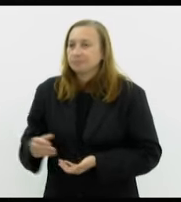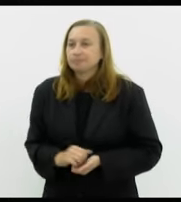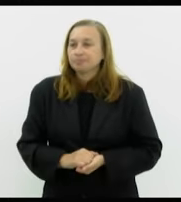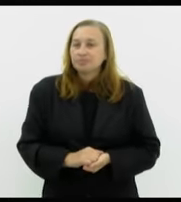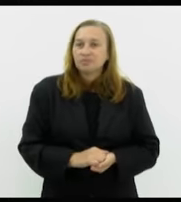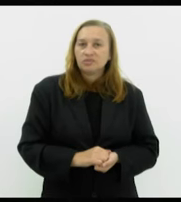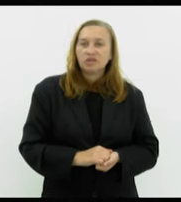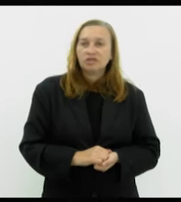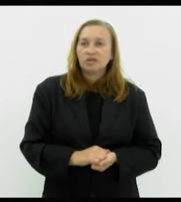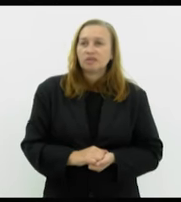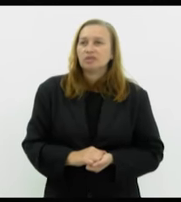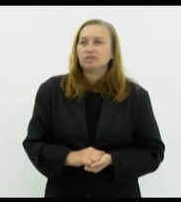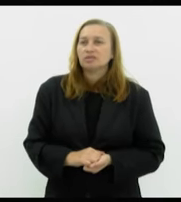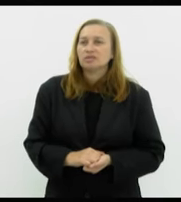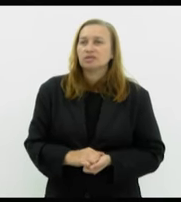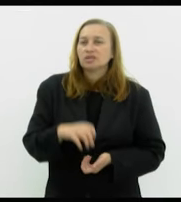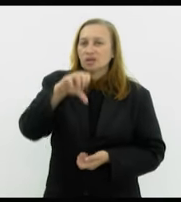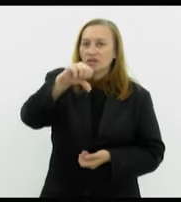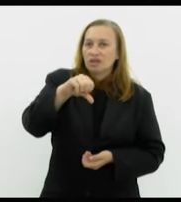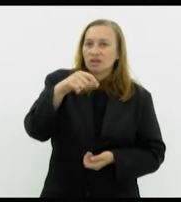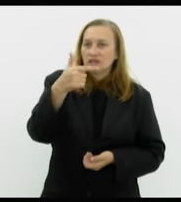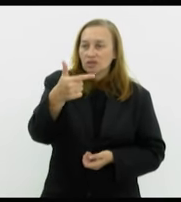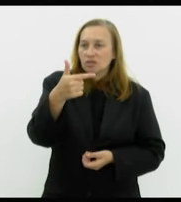Fernandes, para as